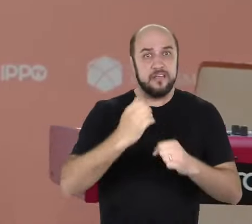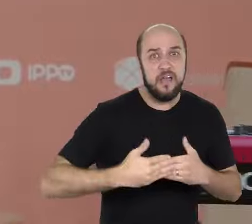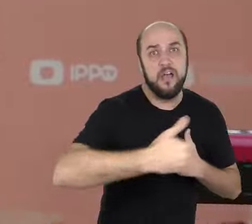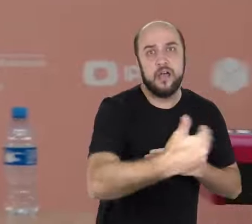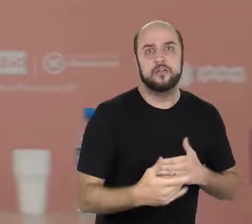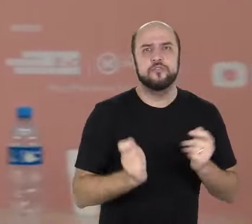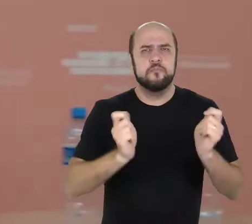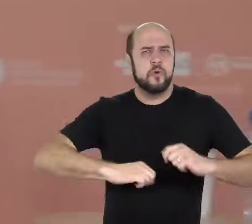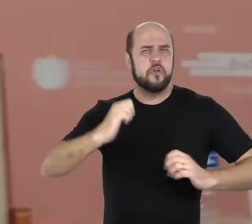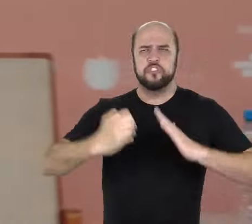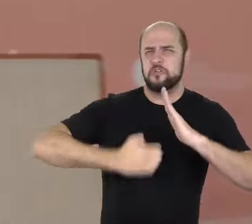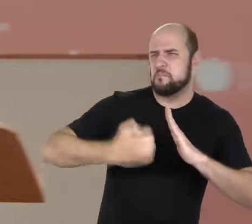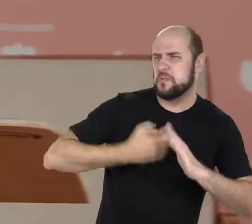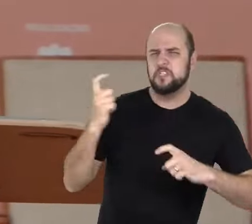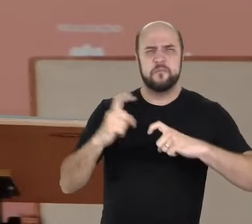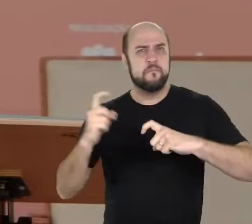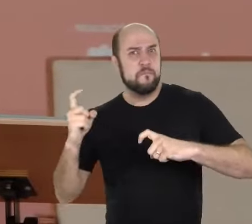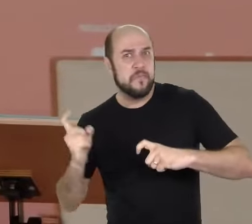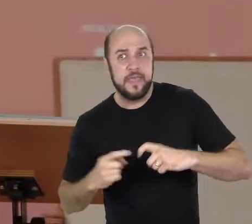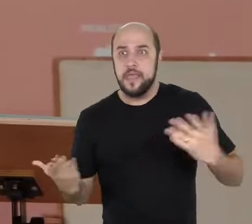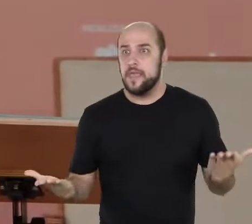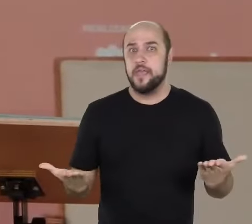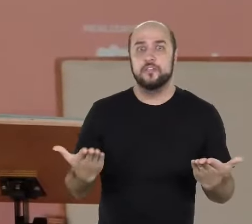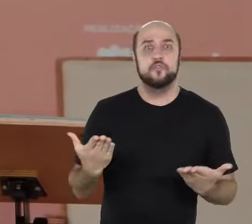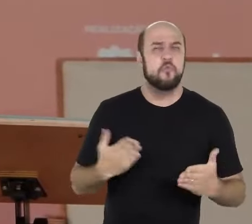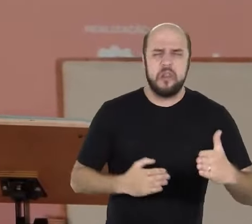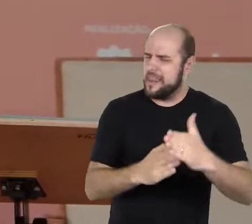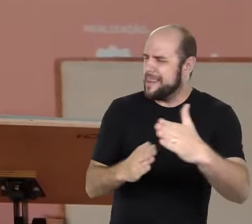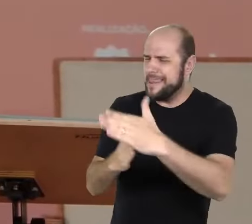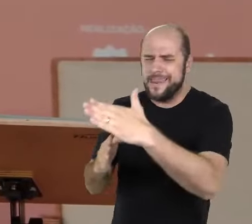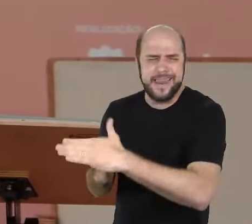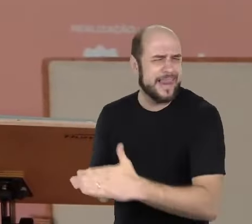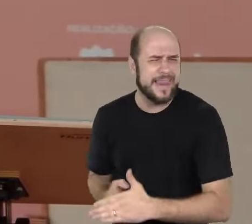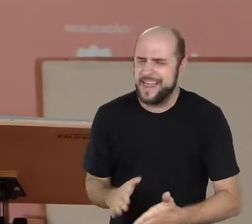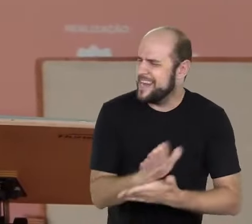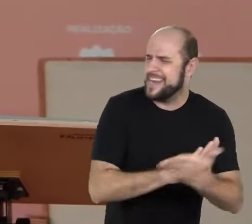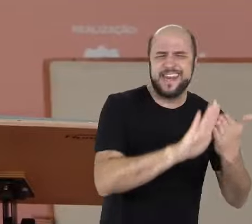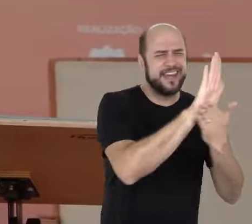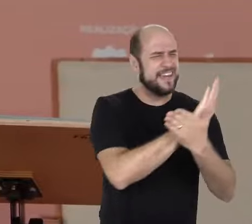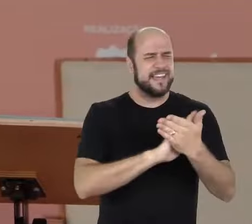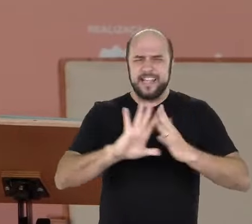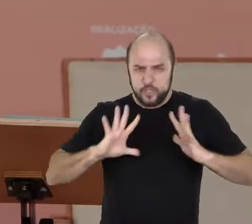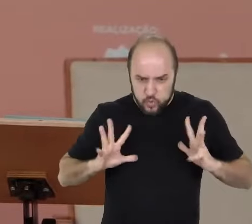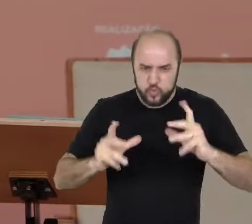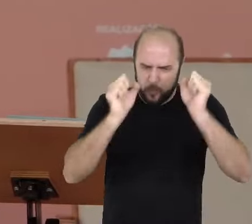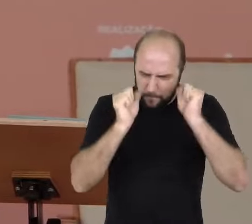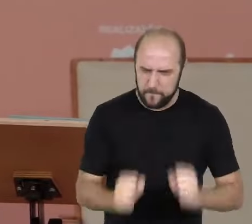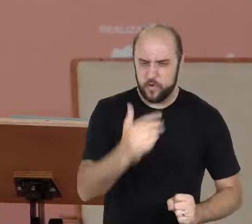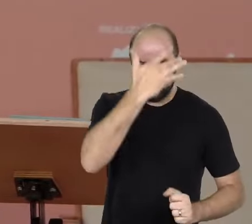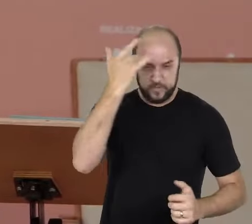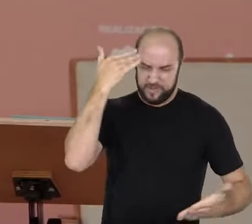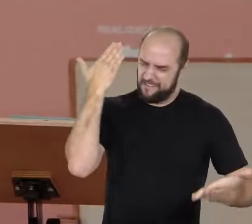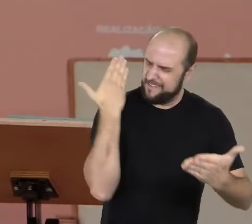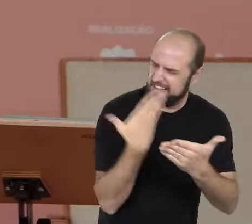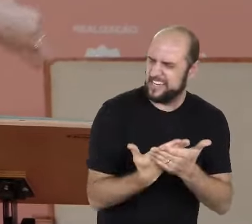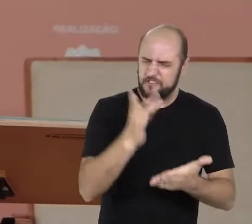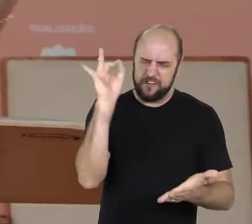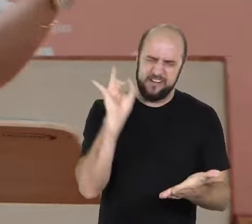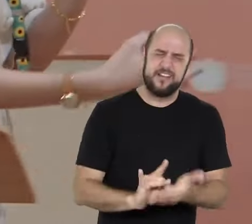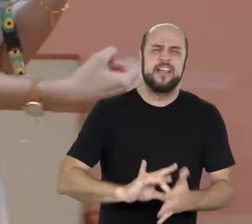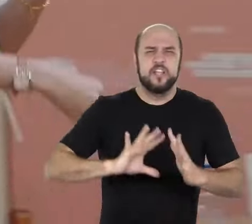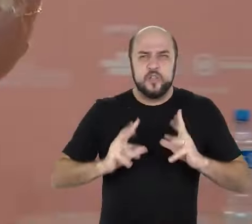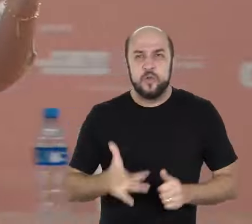criança pode ser uma empresária, pode ser um médico. Eu falei aquela hora, não há limites e tudo é possível para aquele que crê, tudo é possível para